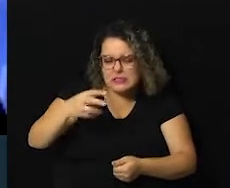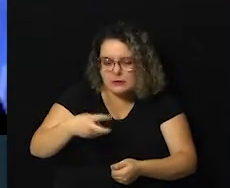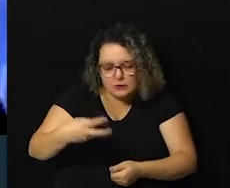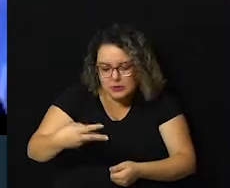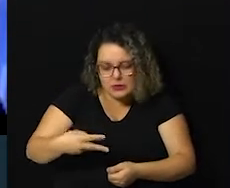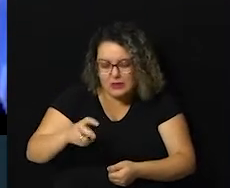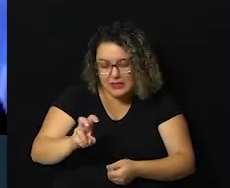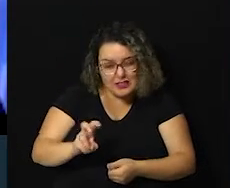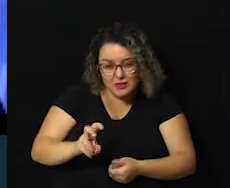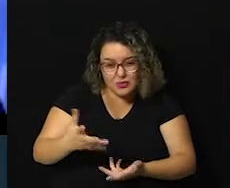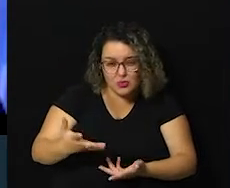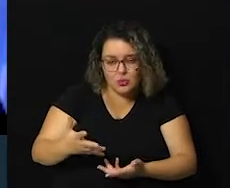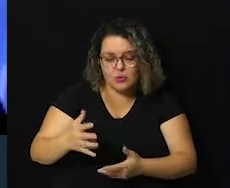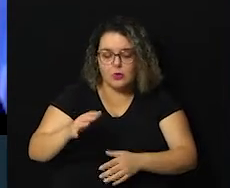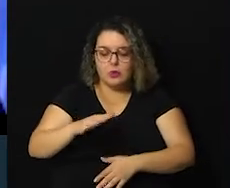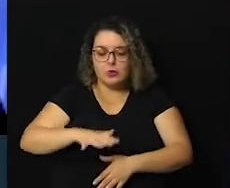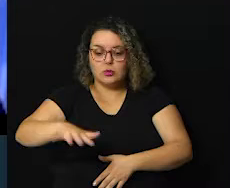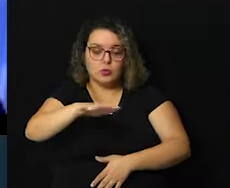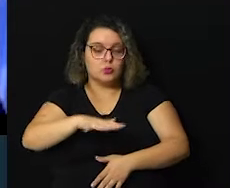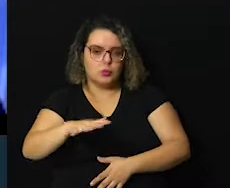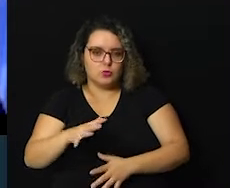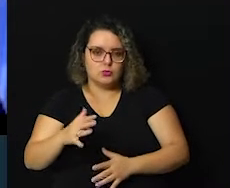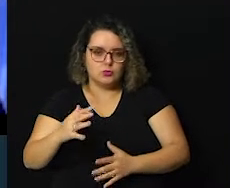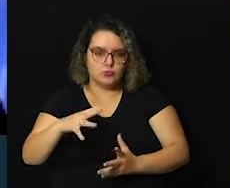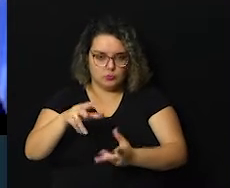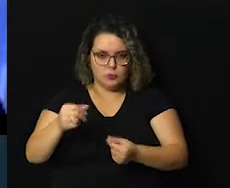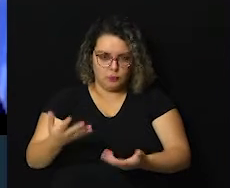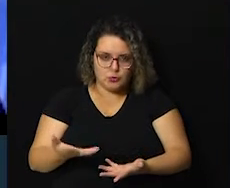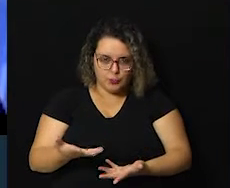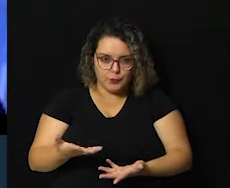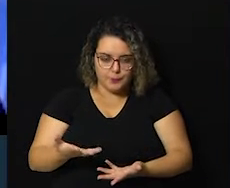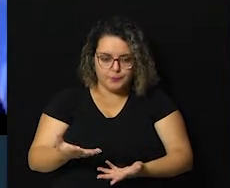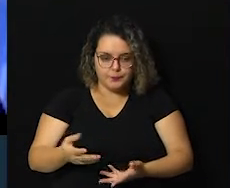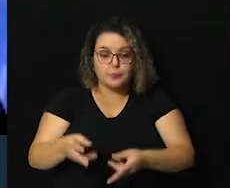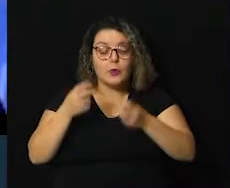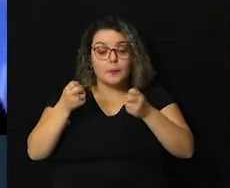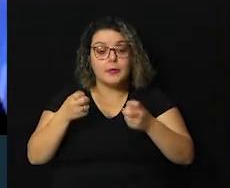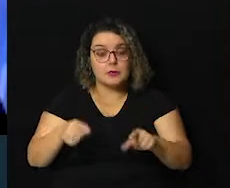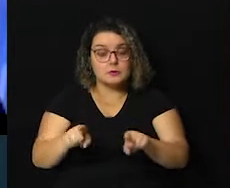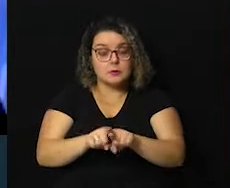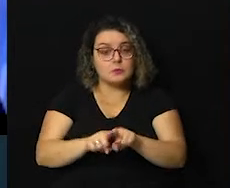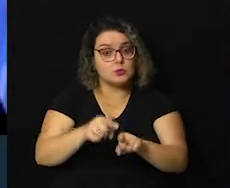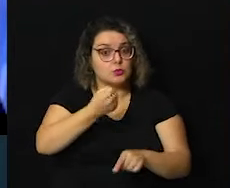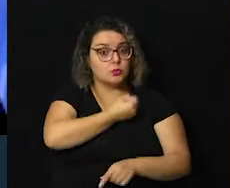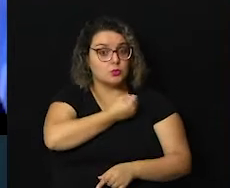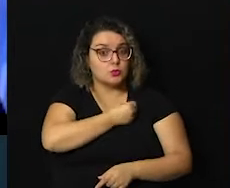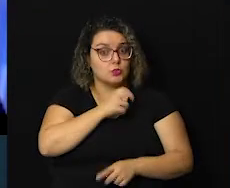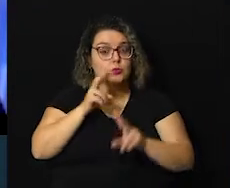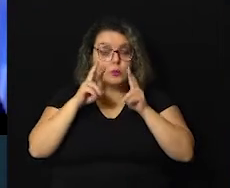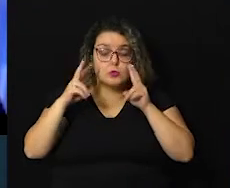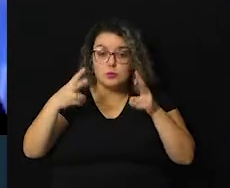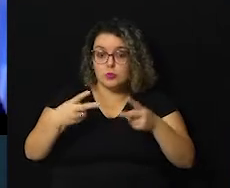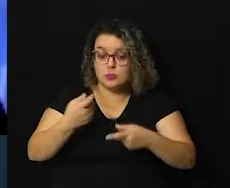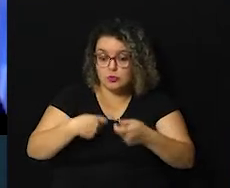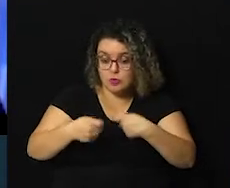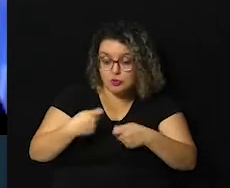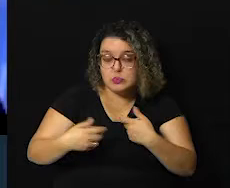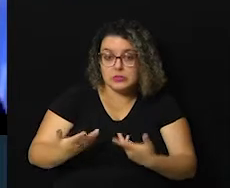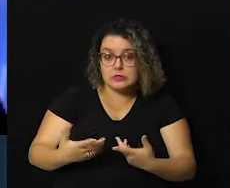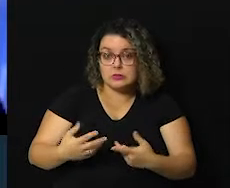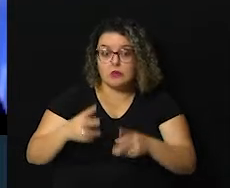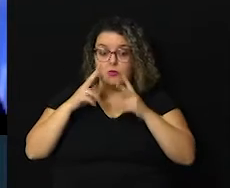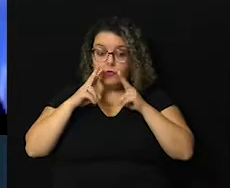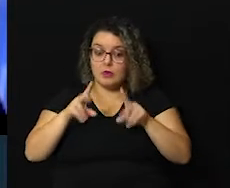todo mundo então o futuro é muito muito positivo é muito bom a gente ver também e os números do ponto de vista de